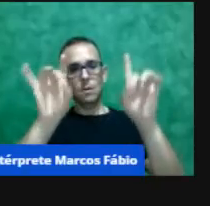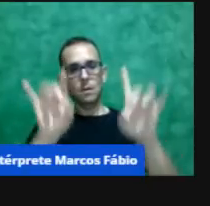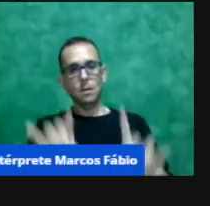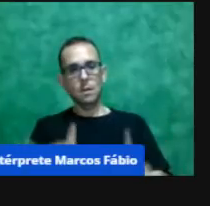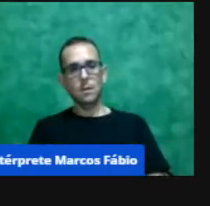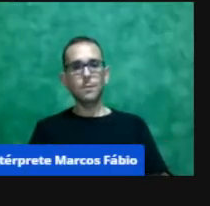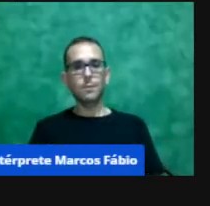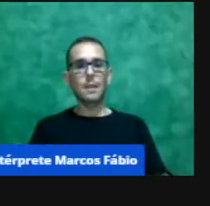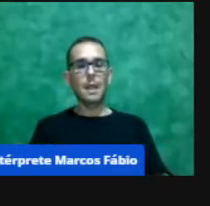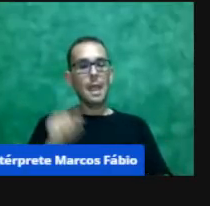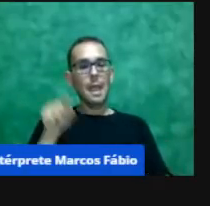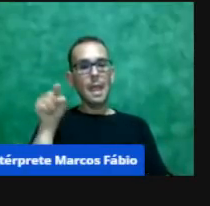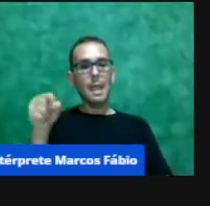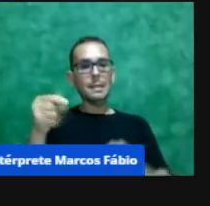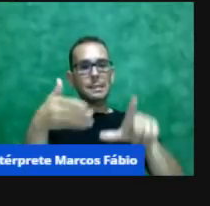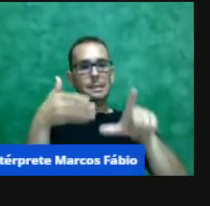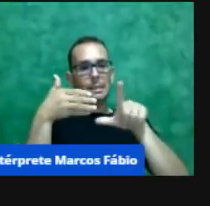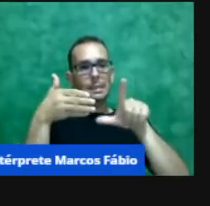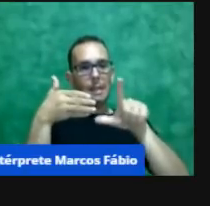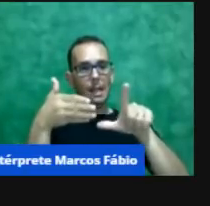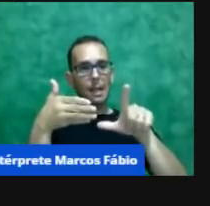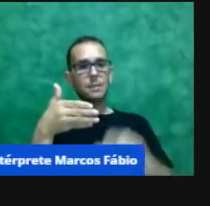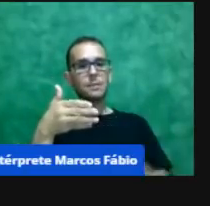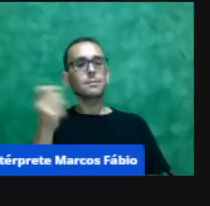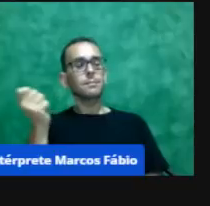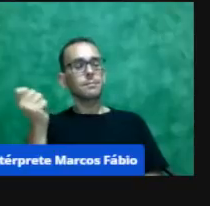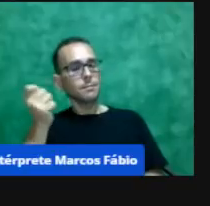Este slide ele foi